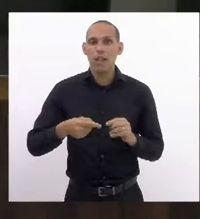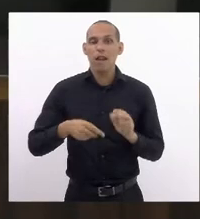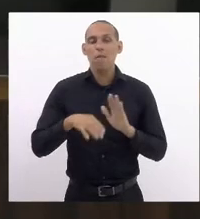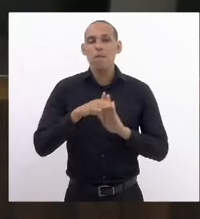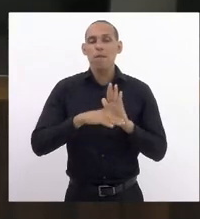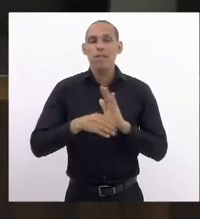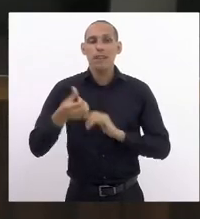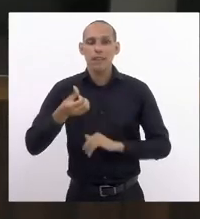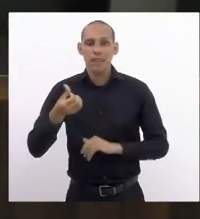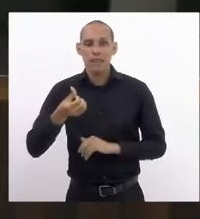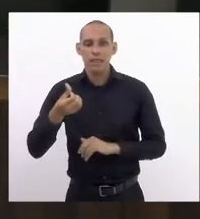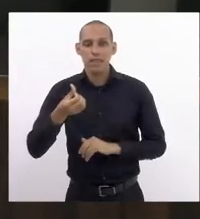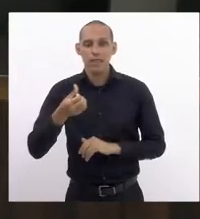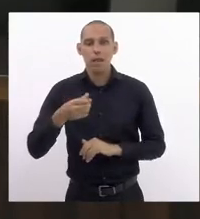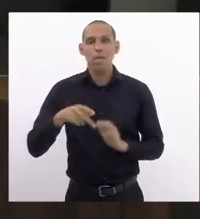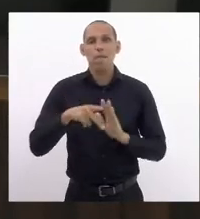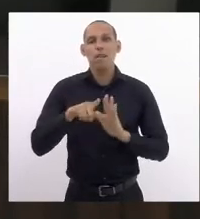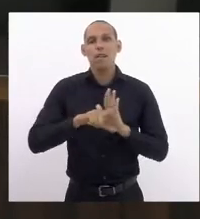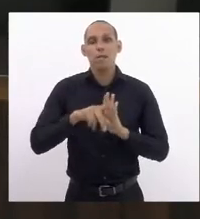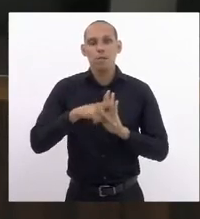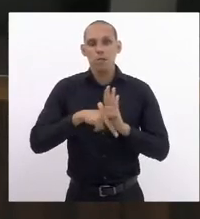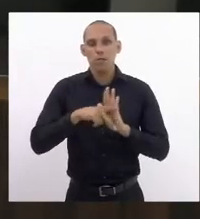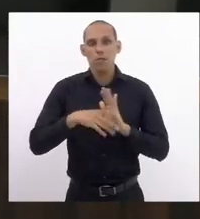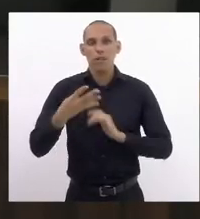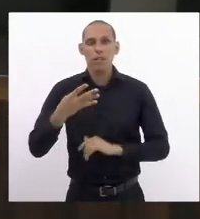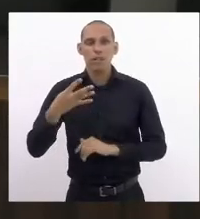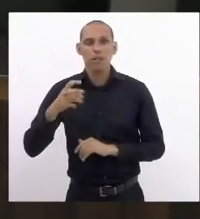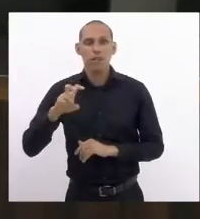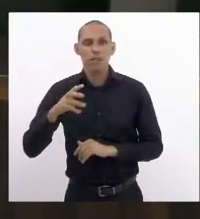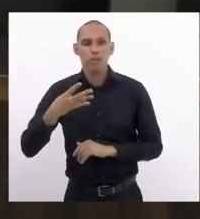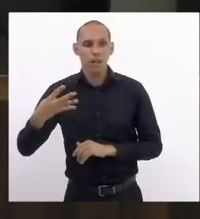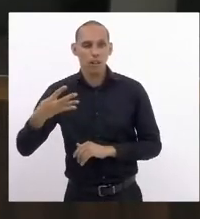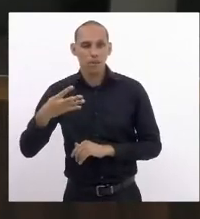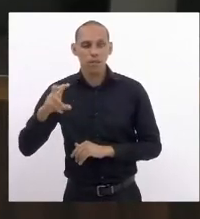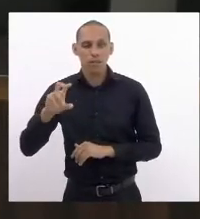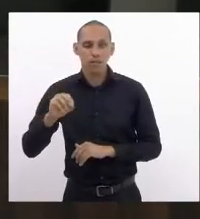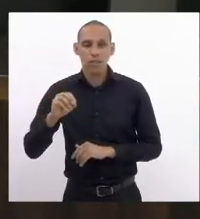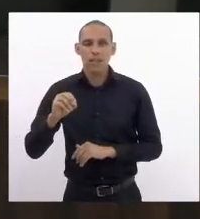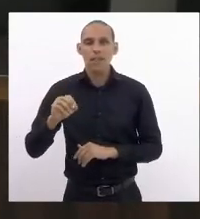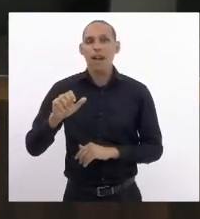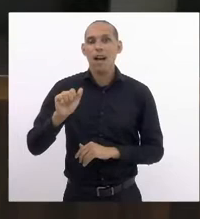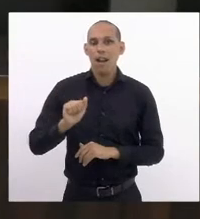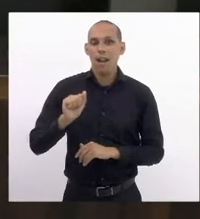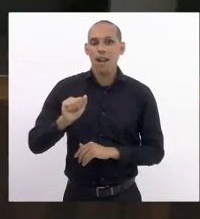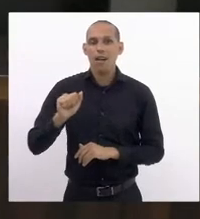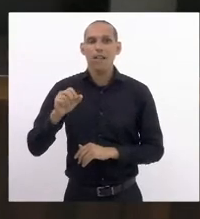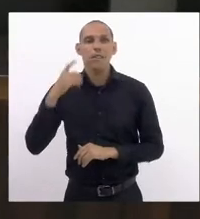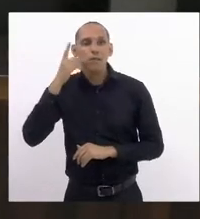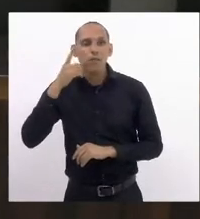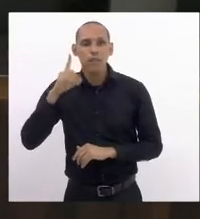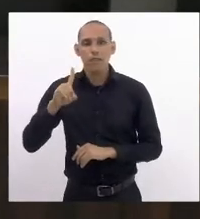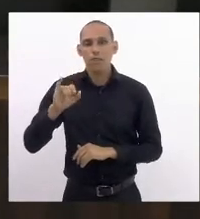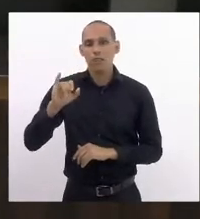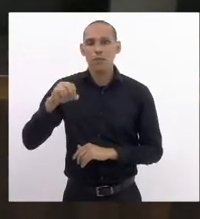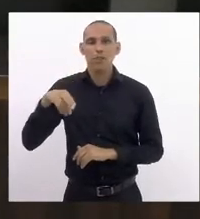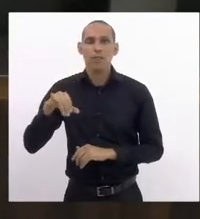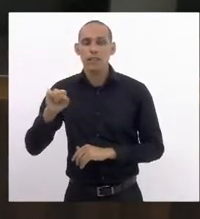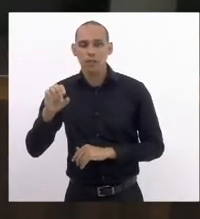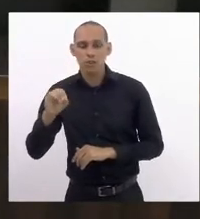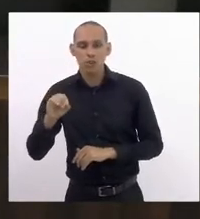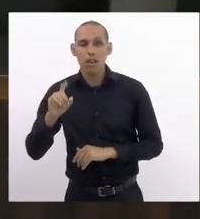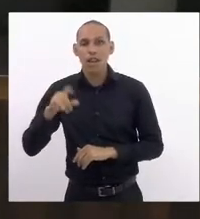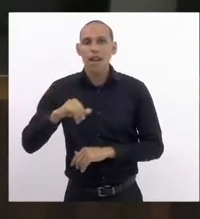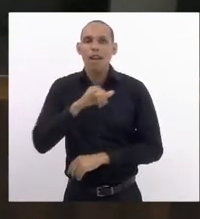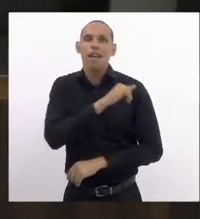total oposto ao projeto de lei 4450-A, de 21, de autoria do deputado Dionísio Lins, que dispõe, no âmbito do Estado do Rio de Janeiro, sobre a ampliação